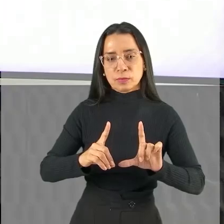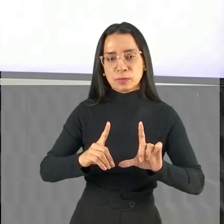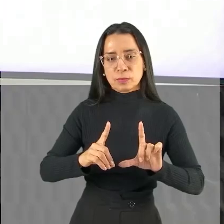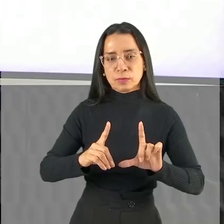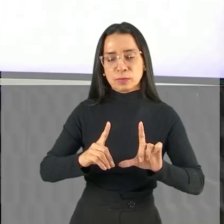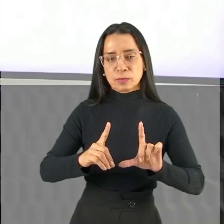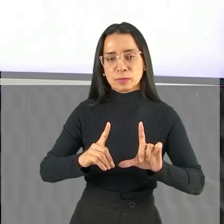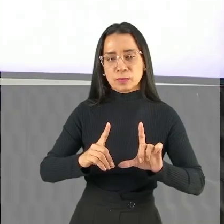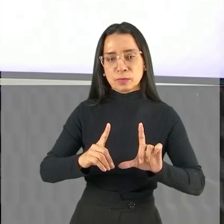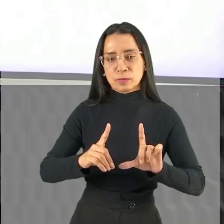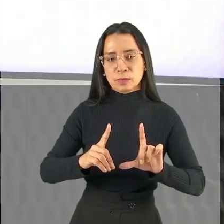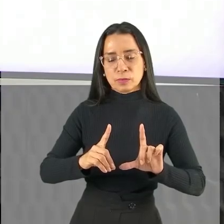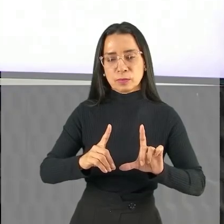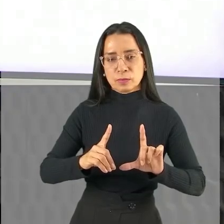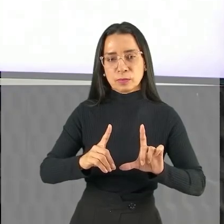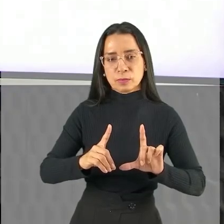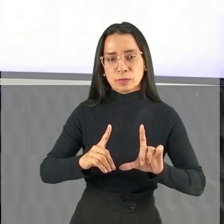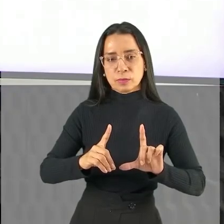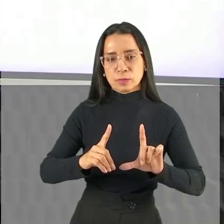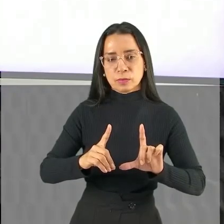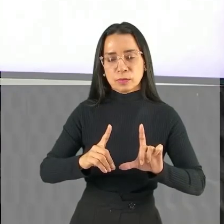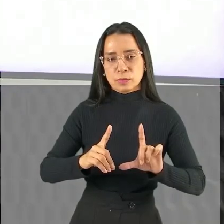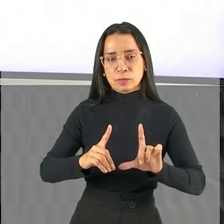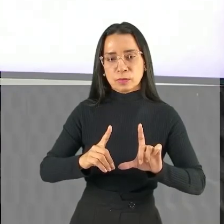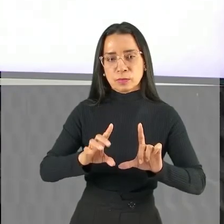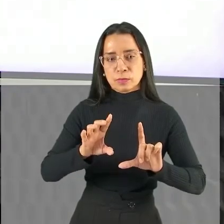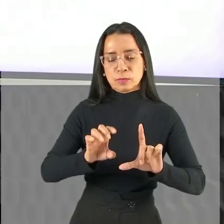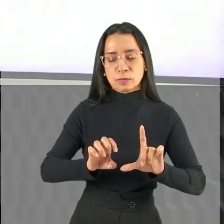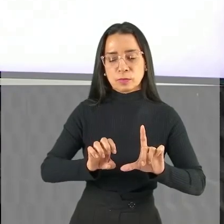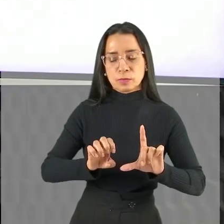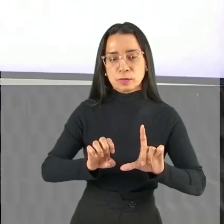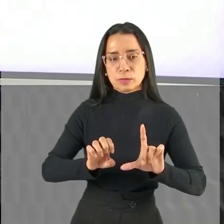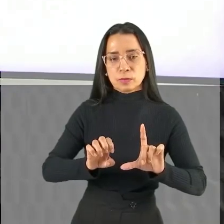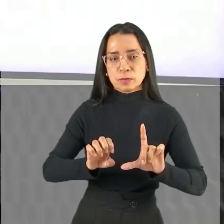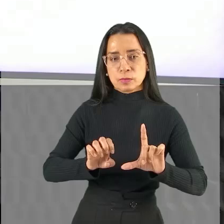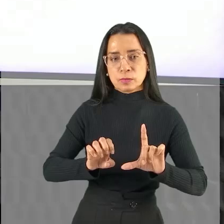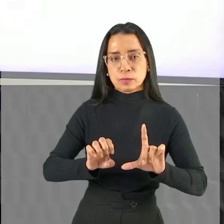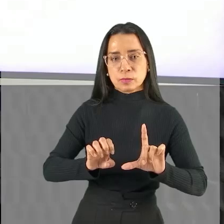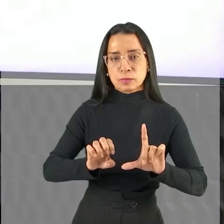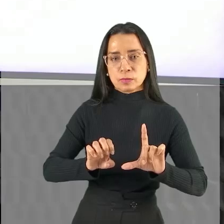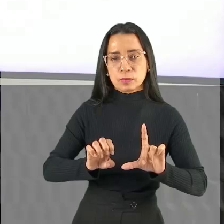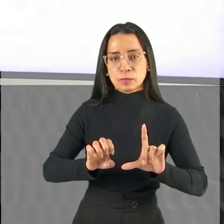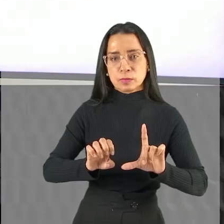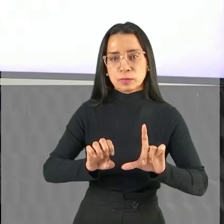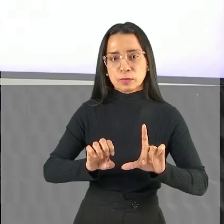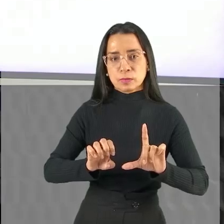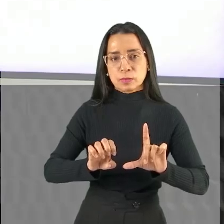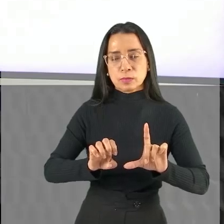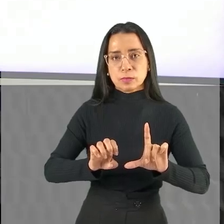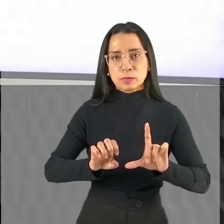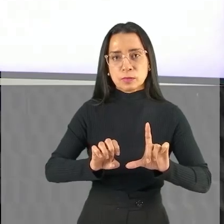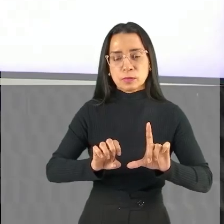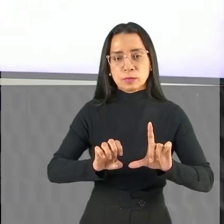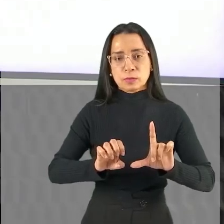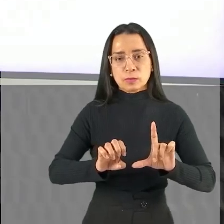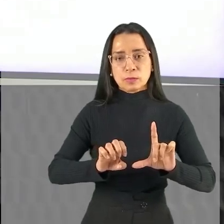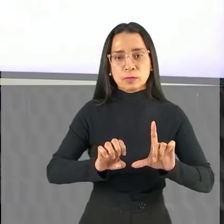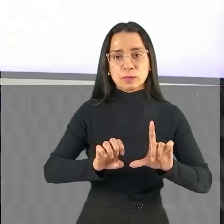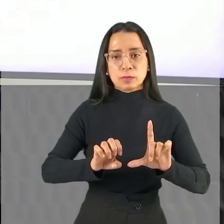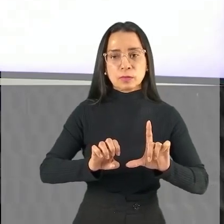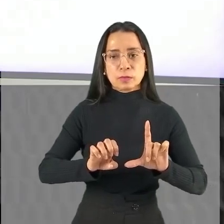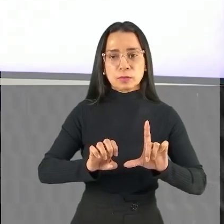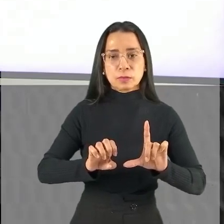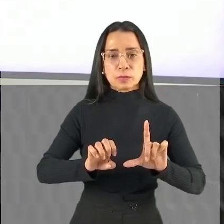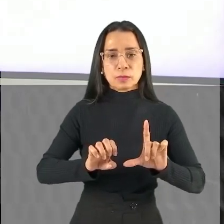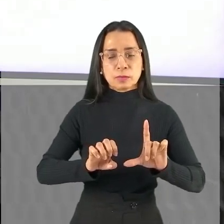sistematizou e concretizou a ocupação do território. A letra E. Logo após a conquista portuguesa, os primeiros colonizadores passaram